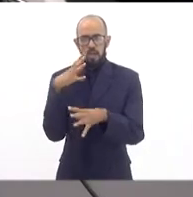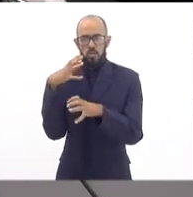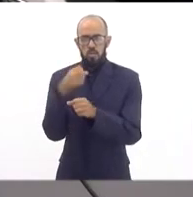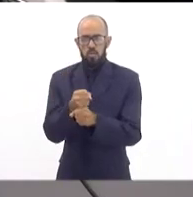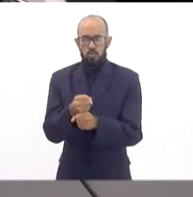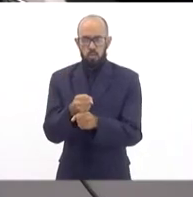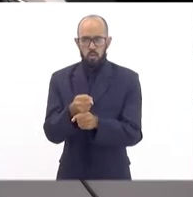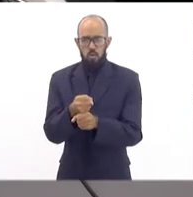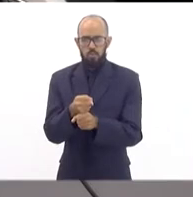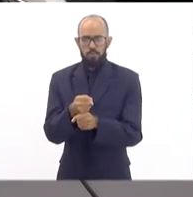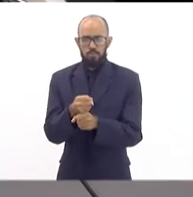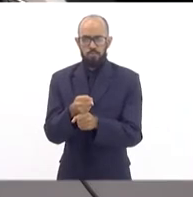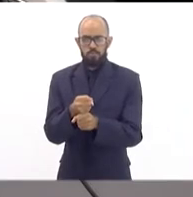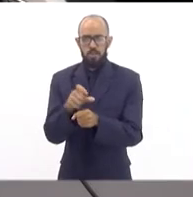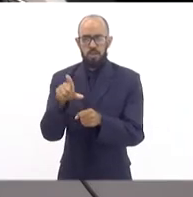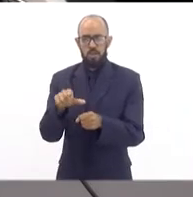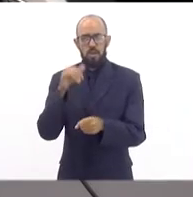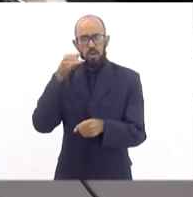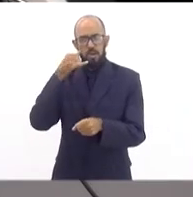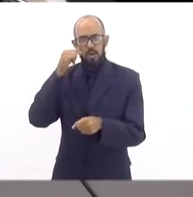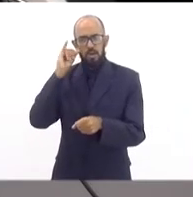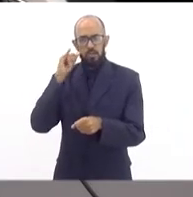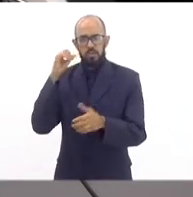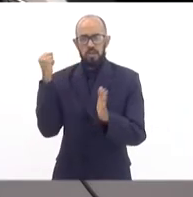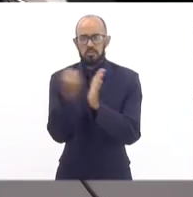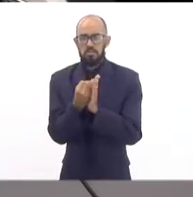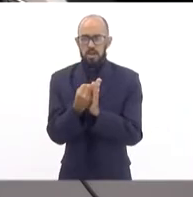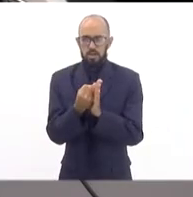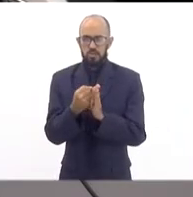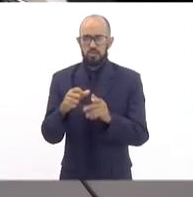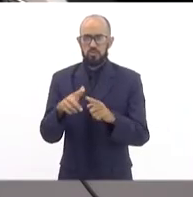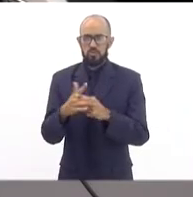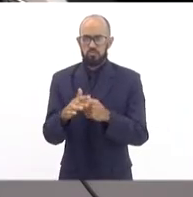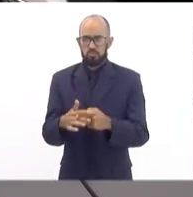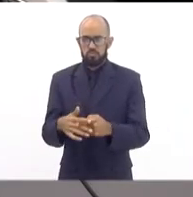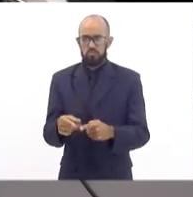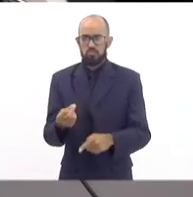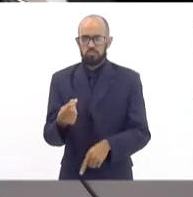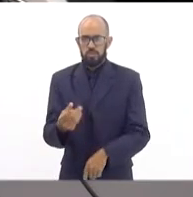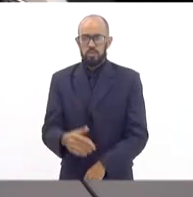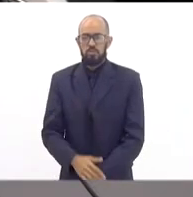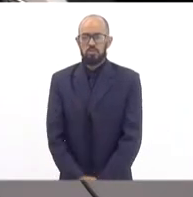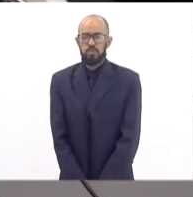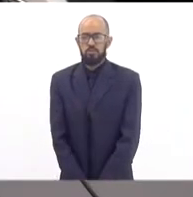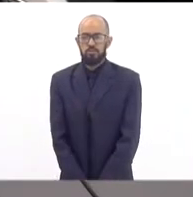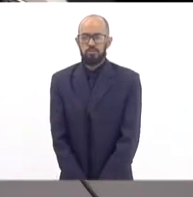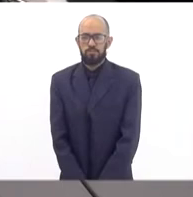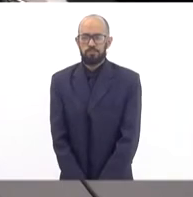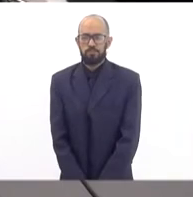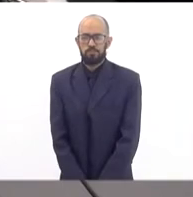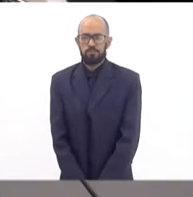para reduzir os impactos do aumento tarifário. Uma pergunta, Raquel, é o desdobramento dessa. A Secretaria de